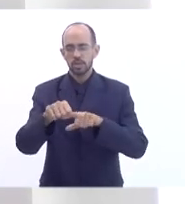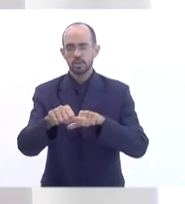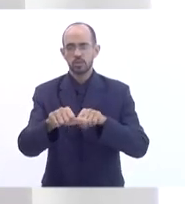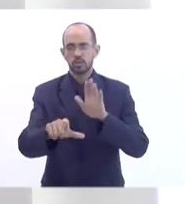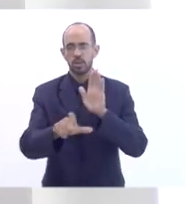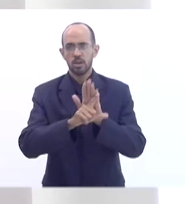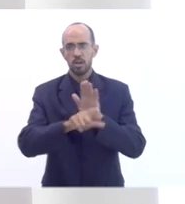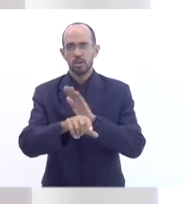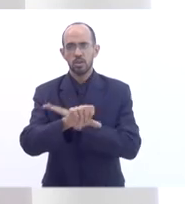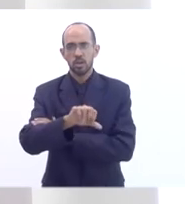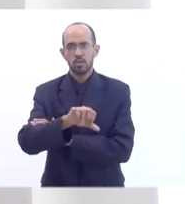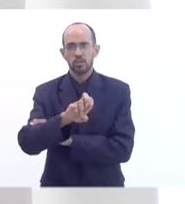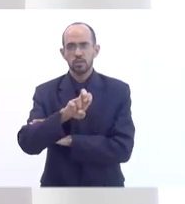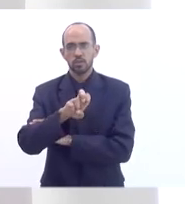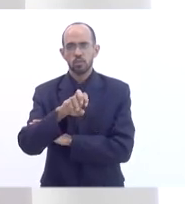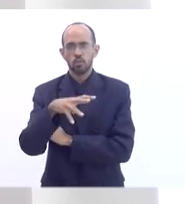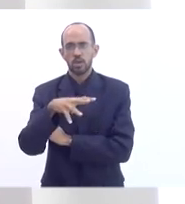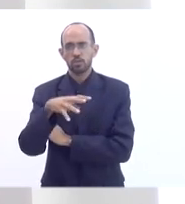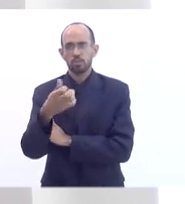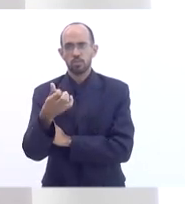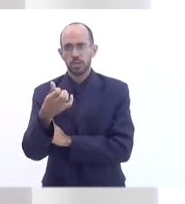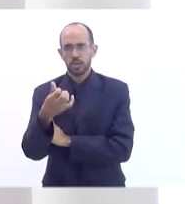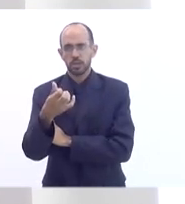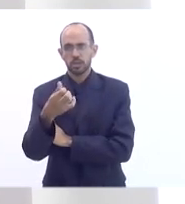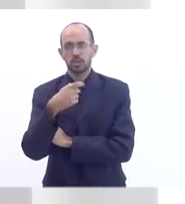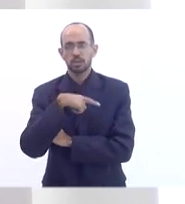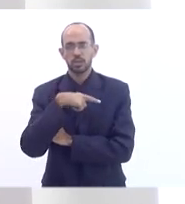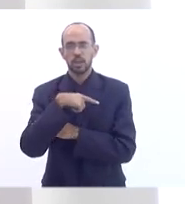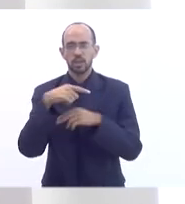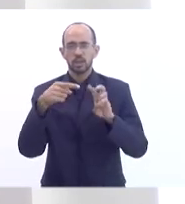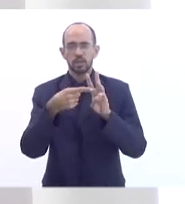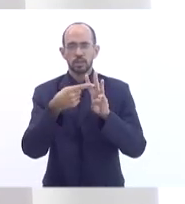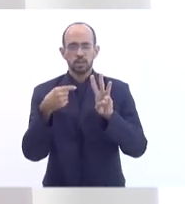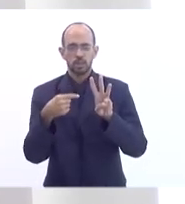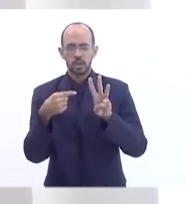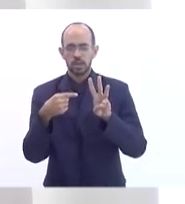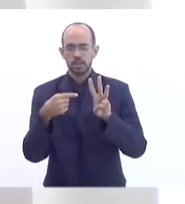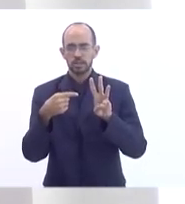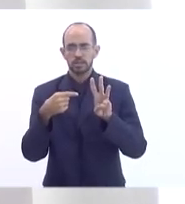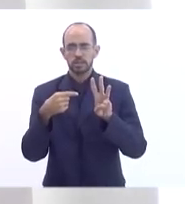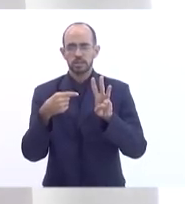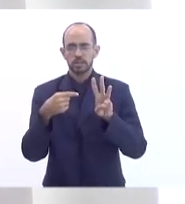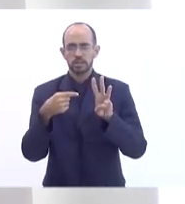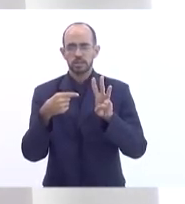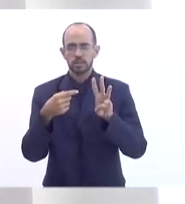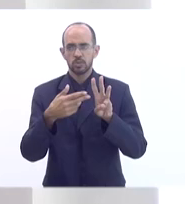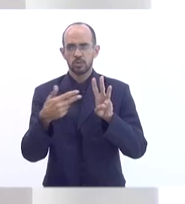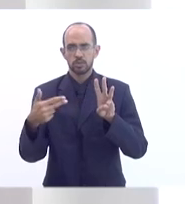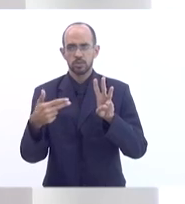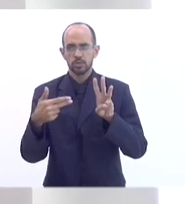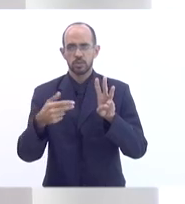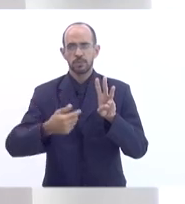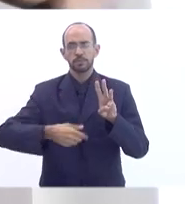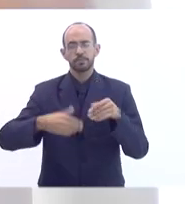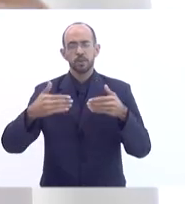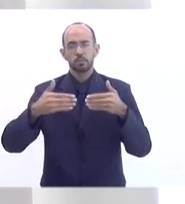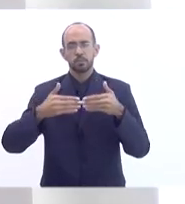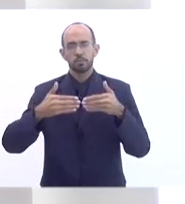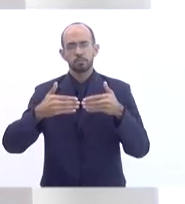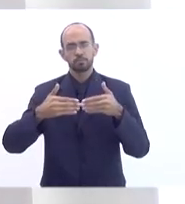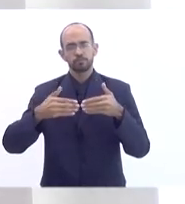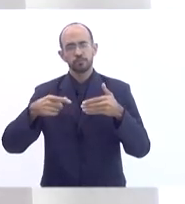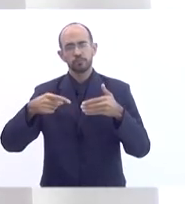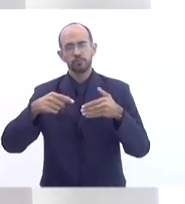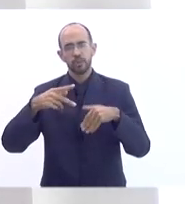que o nosso amigo ele falou que existem três hipóteses né parecer favorável da pgr o